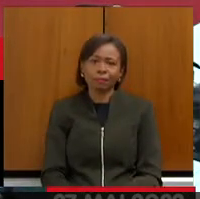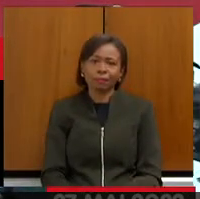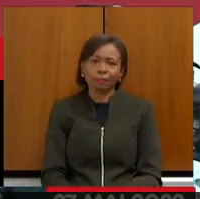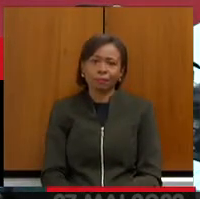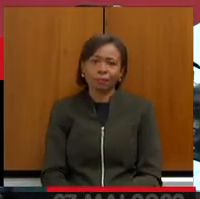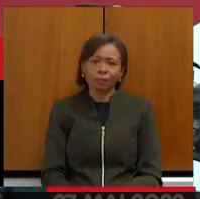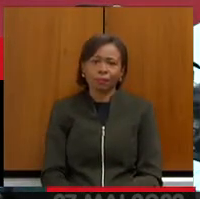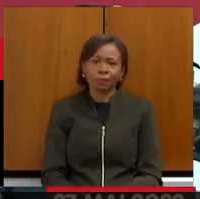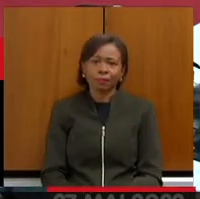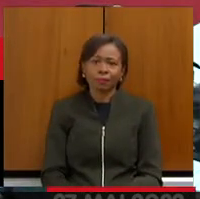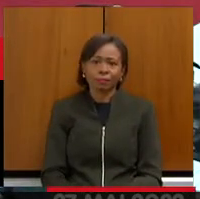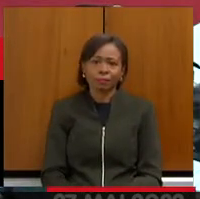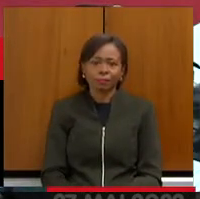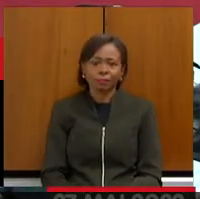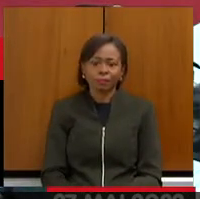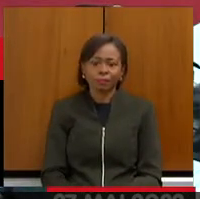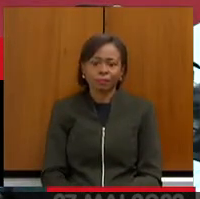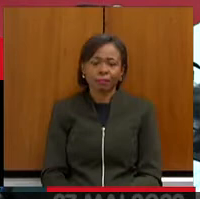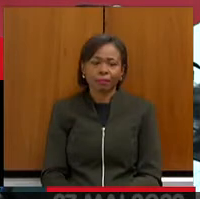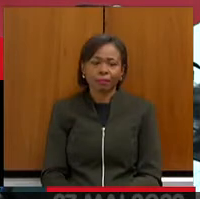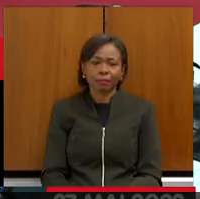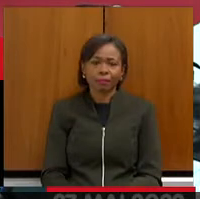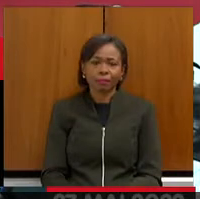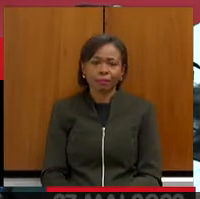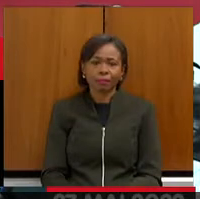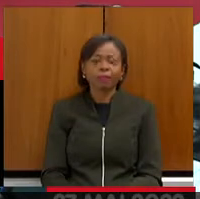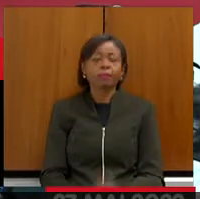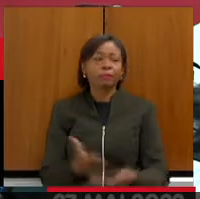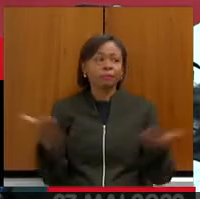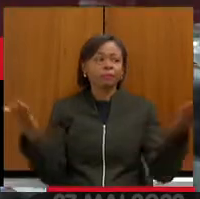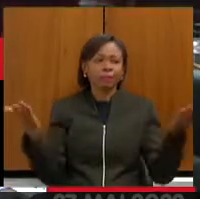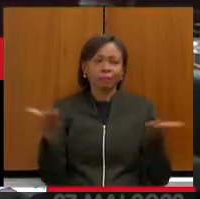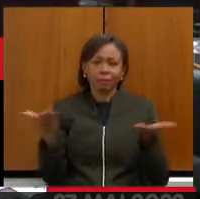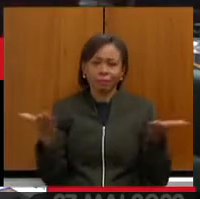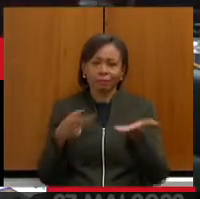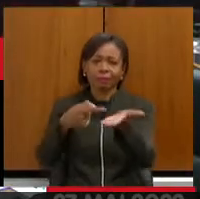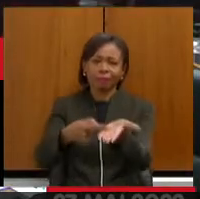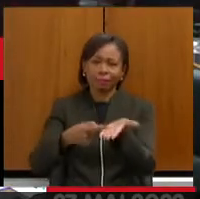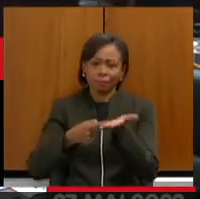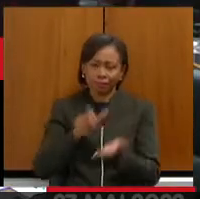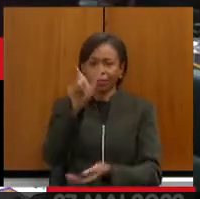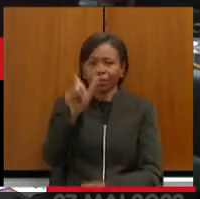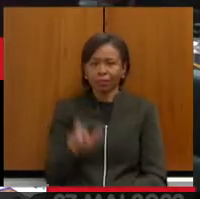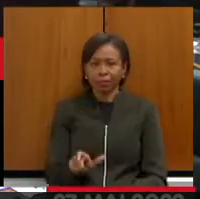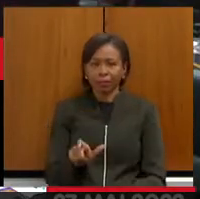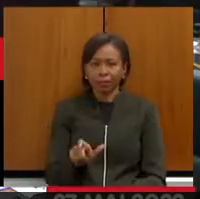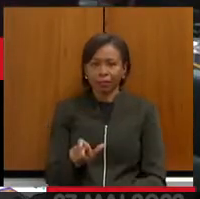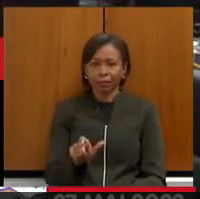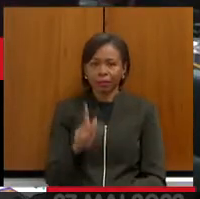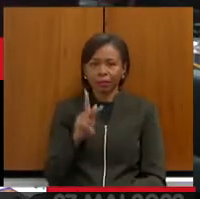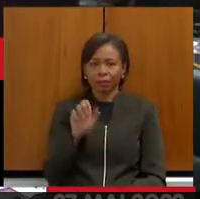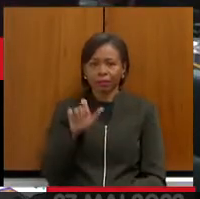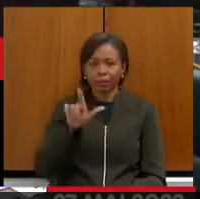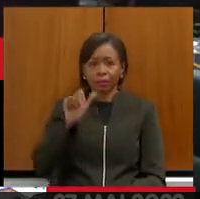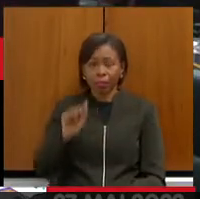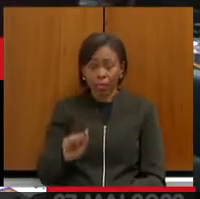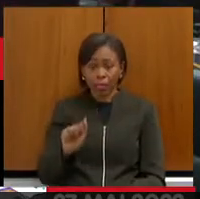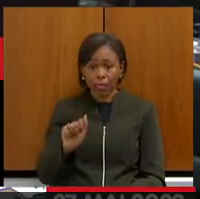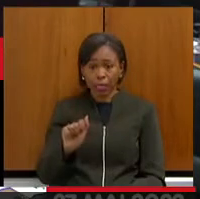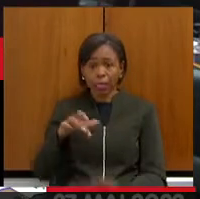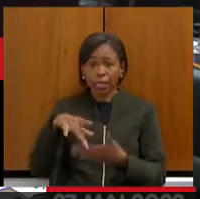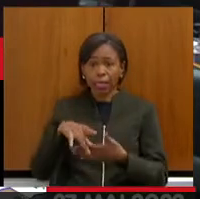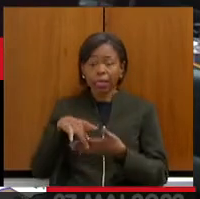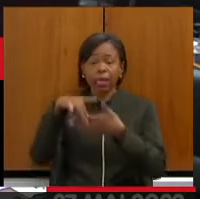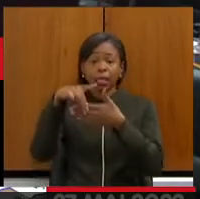E aí e convidamos agora a senhora Keila Jaqueline liderança